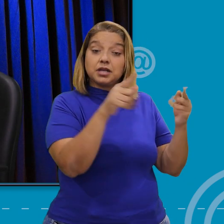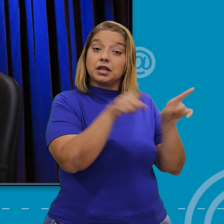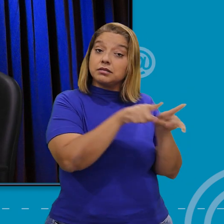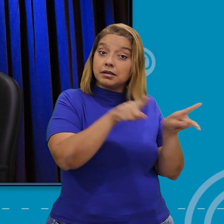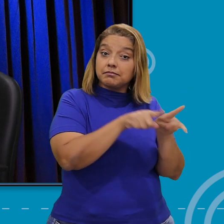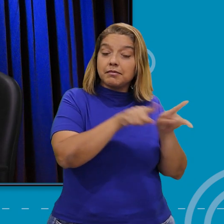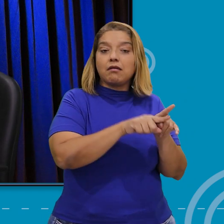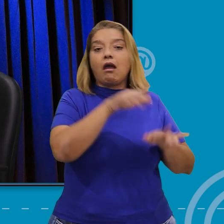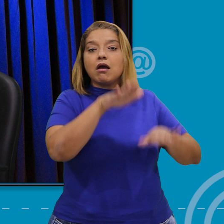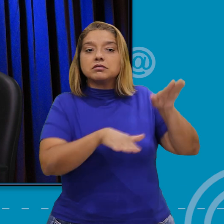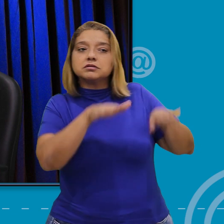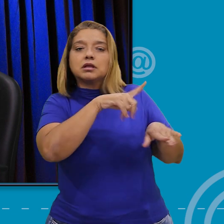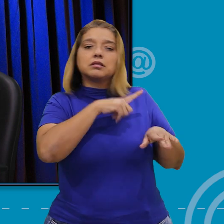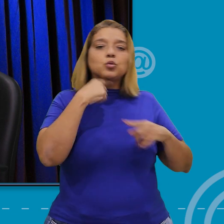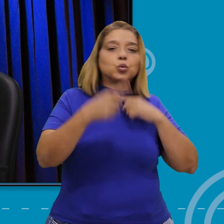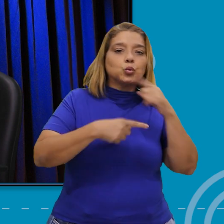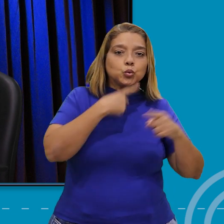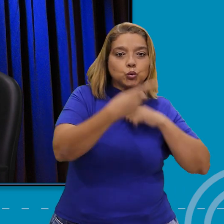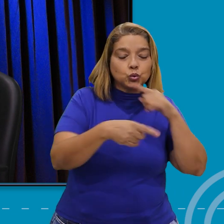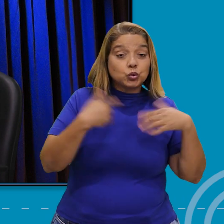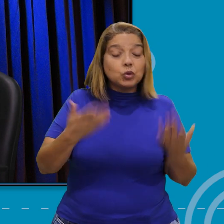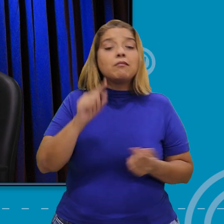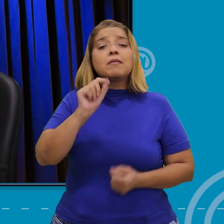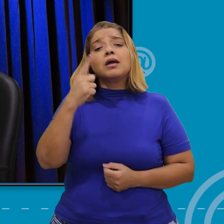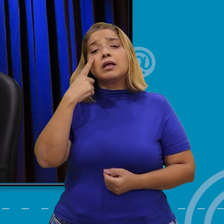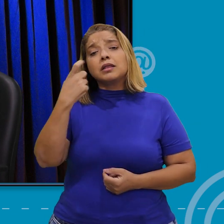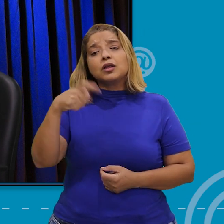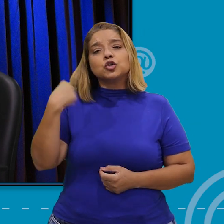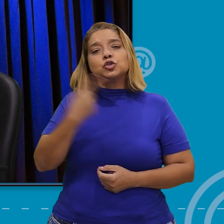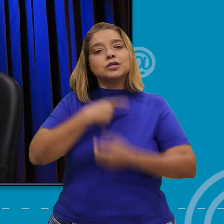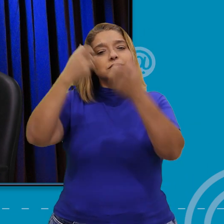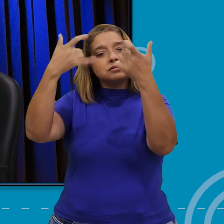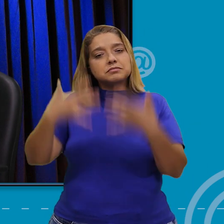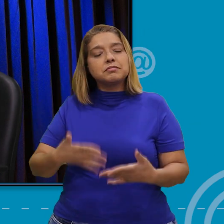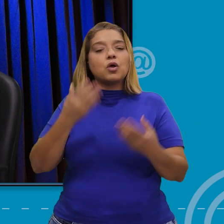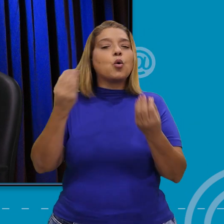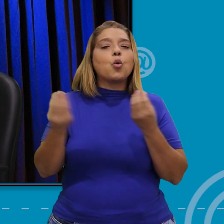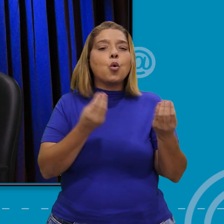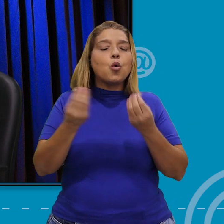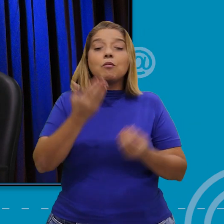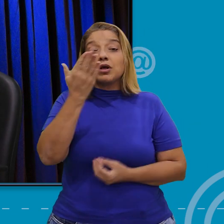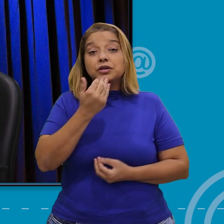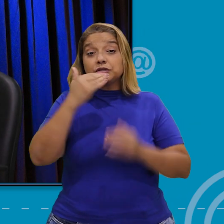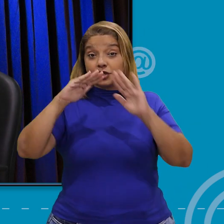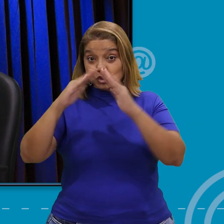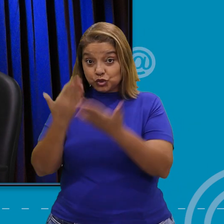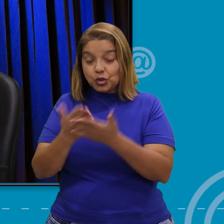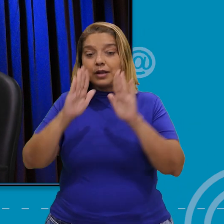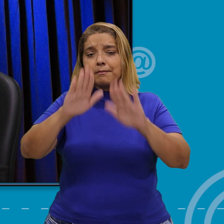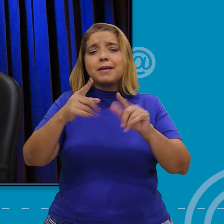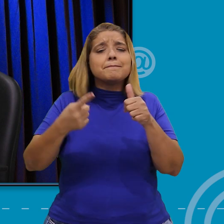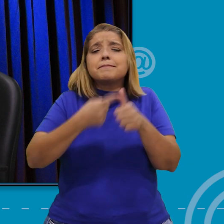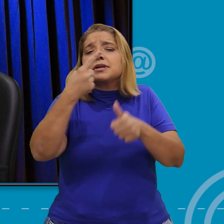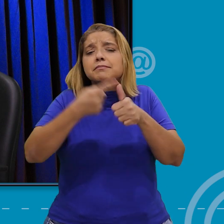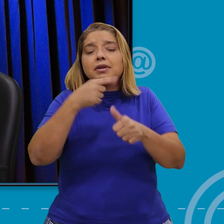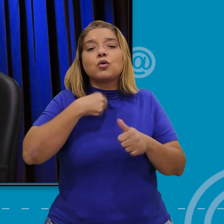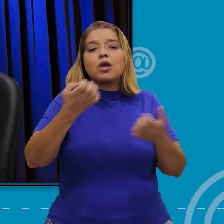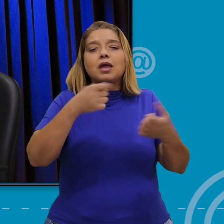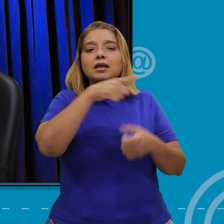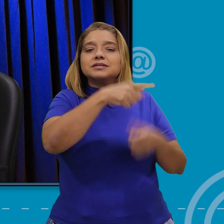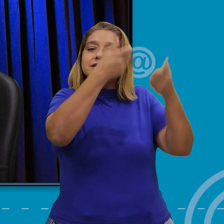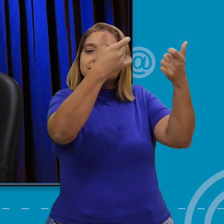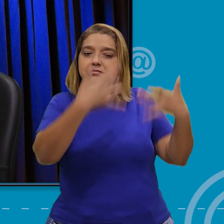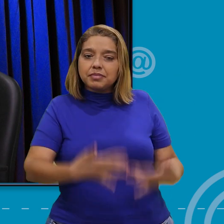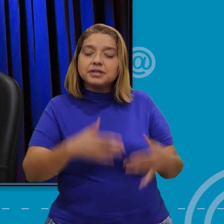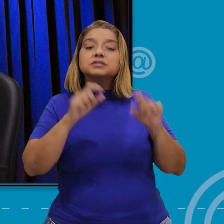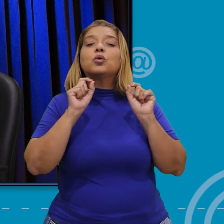os pais também, que muitas vezes têm muitas dúvidas. E é interessante que a gente fale sobre essa questão da alimentação escolar. Primeiramente, Nair, eu